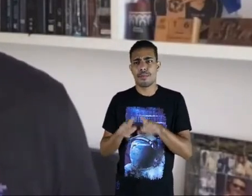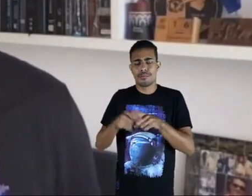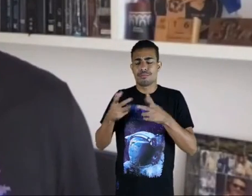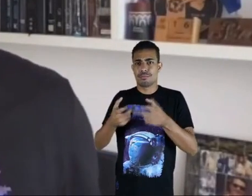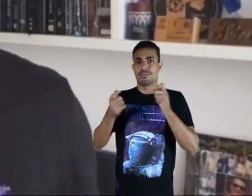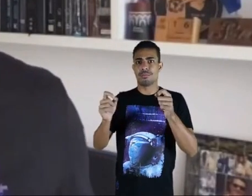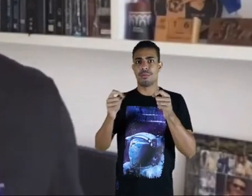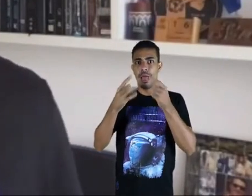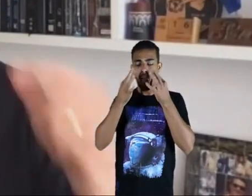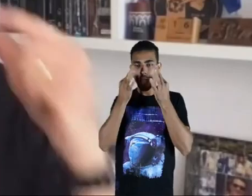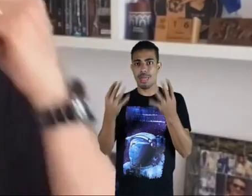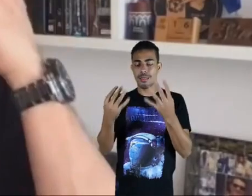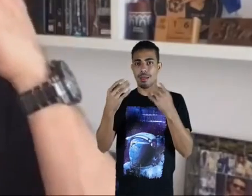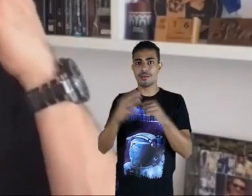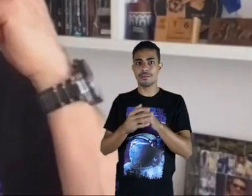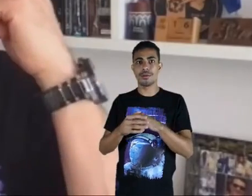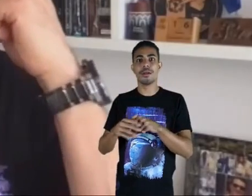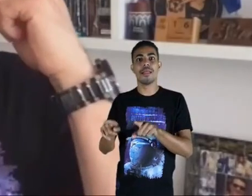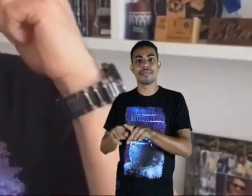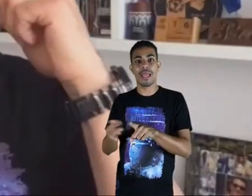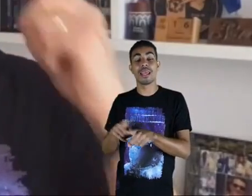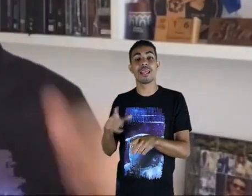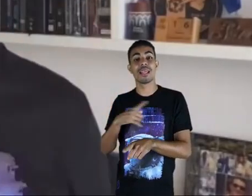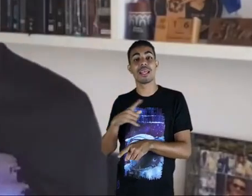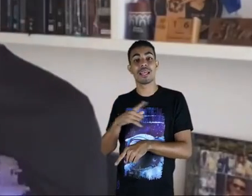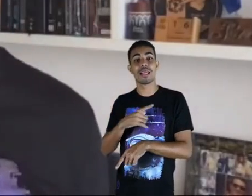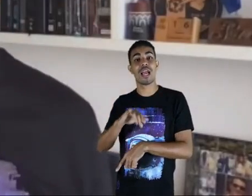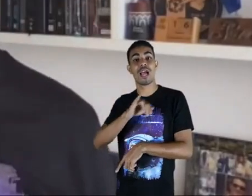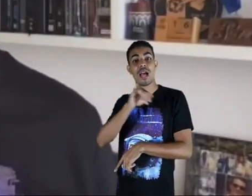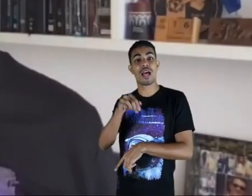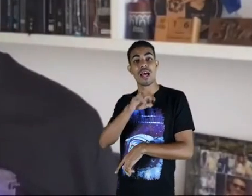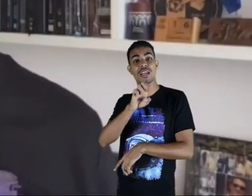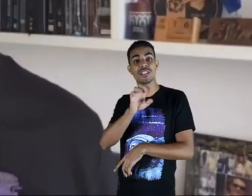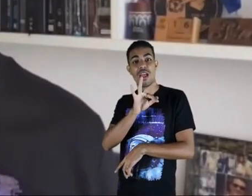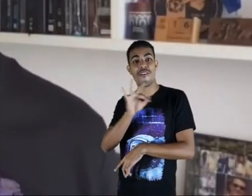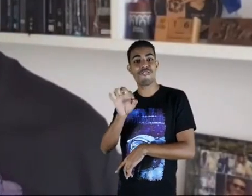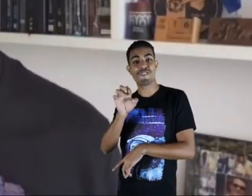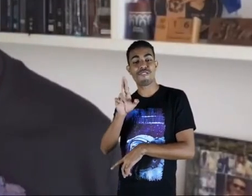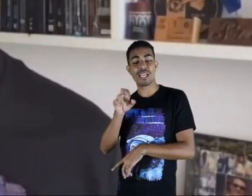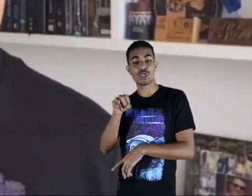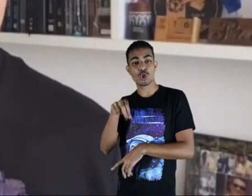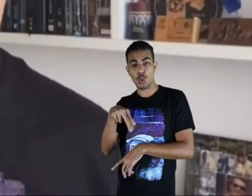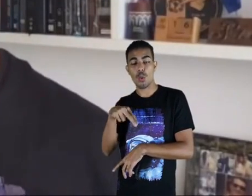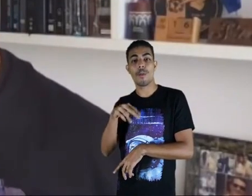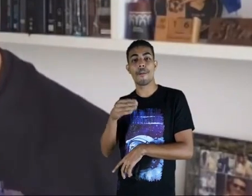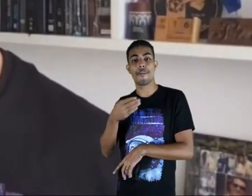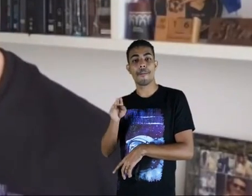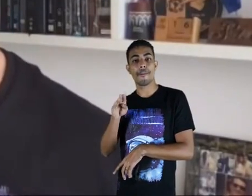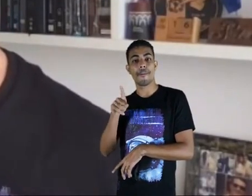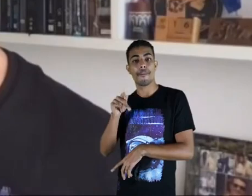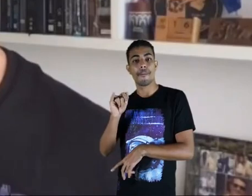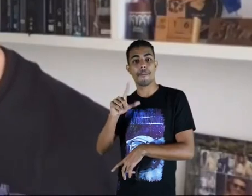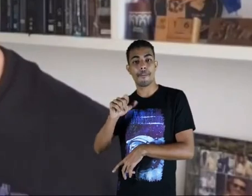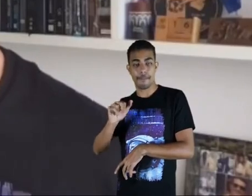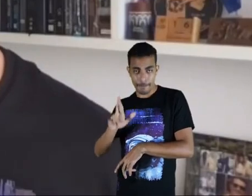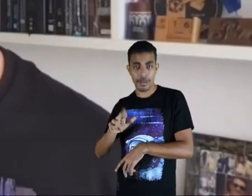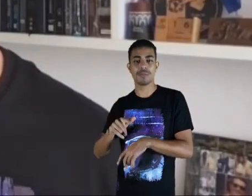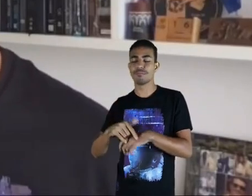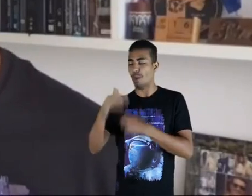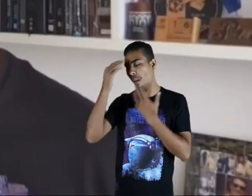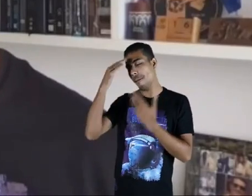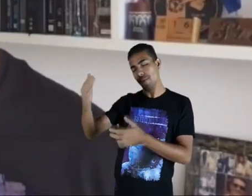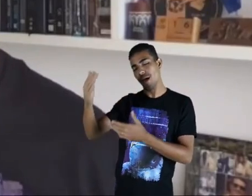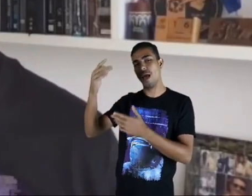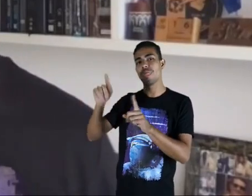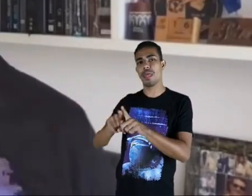atenção, especialmente aí Jefferson Pilar. Obrigado pelas mensagens espirituais, mas também muito obrigado